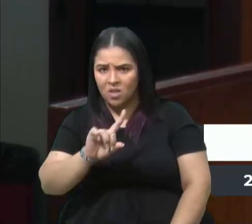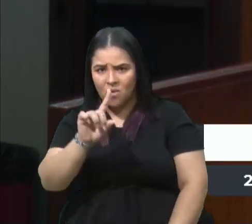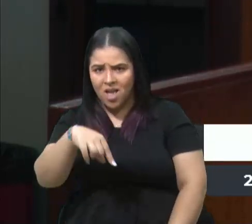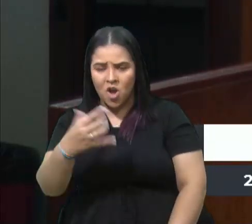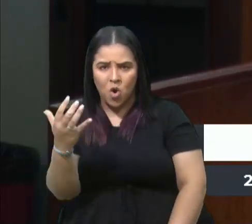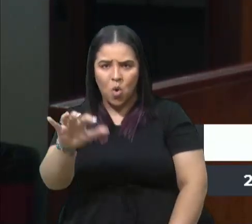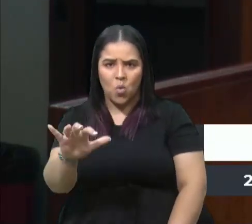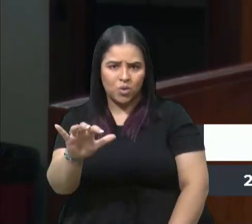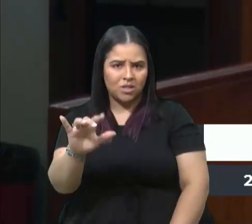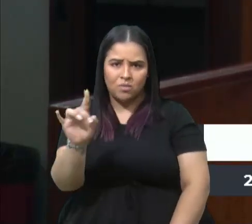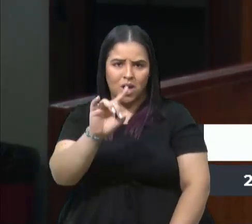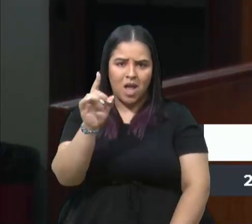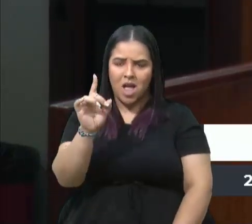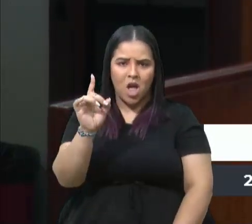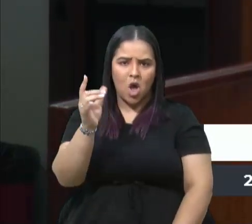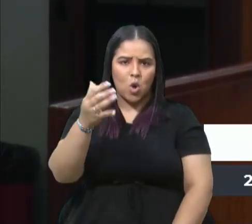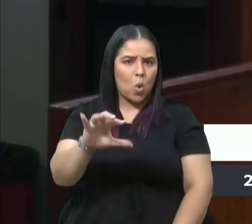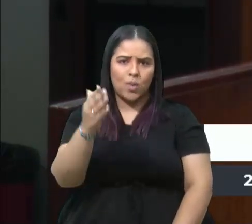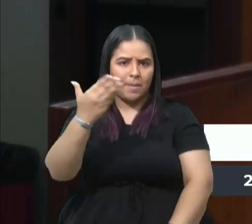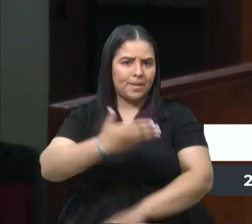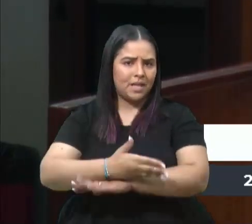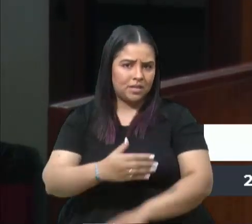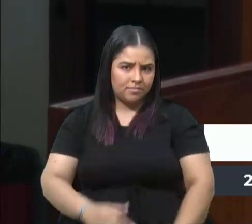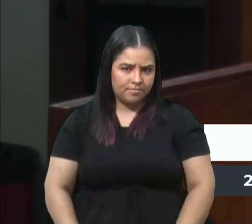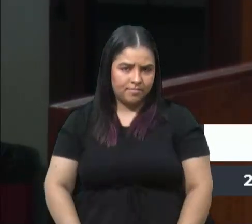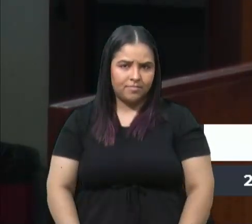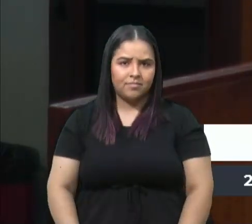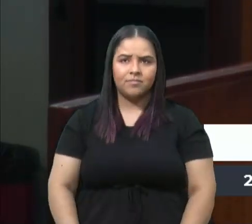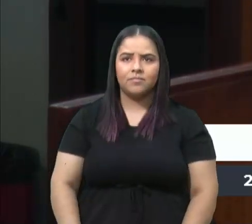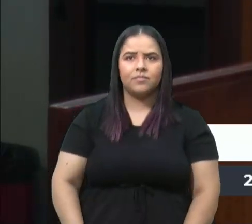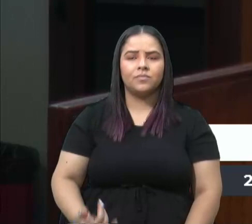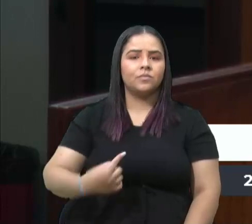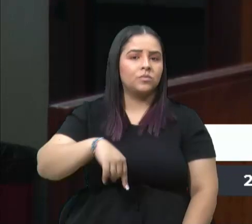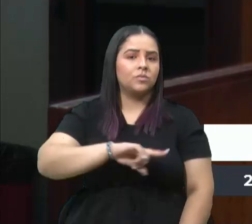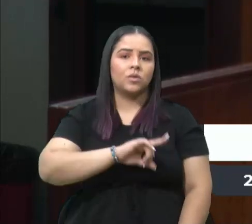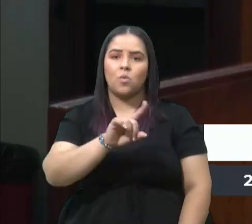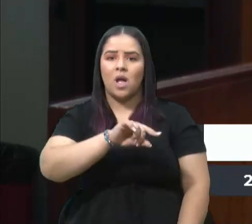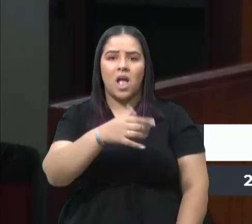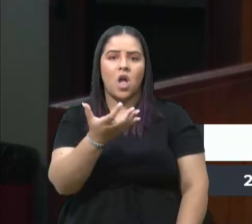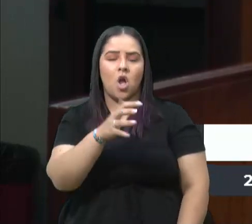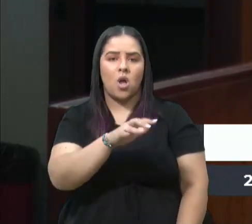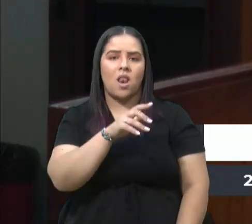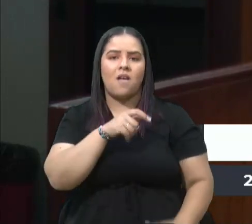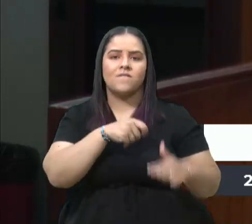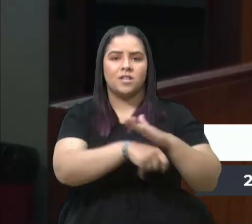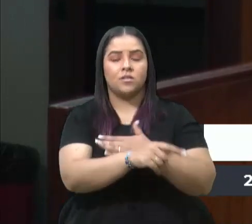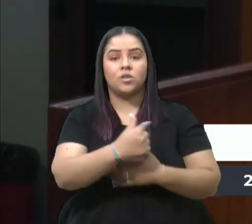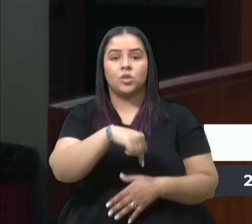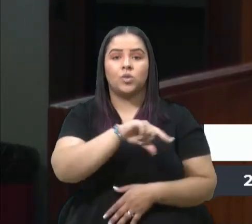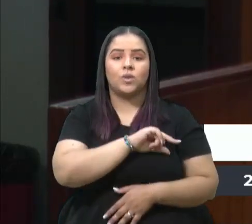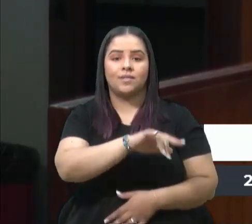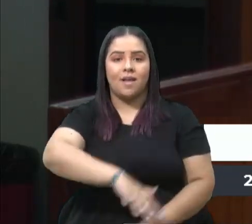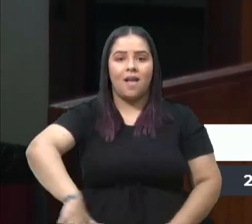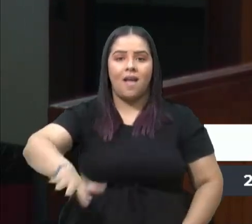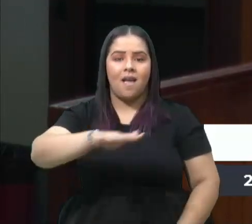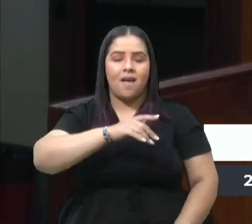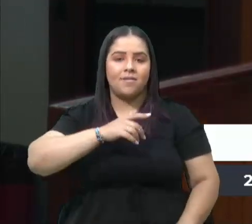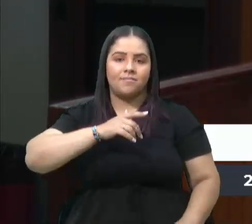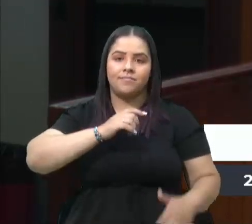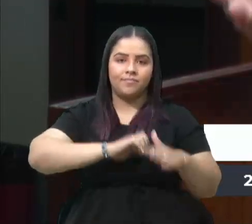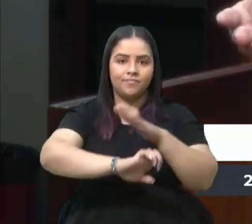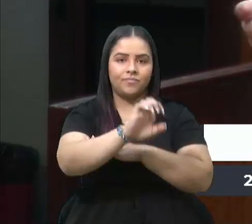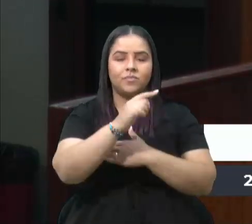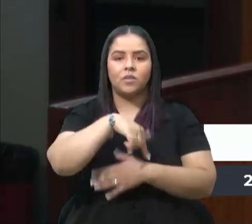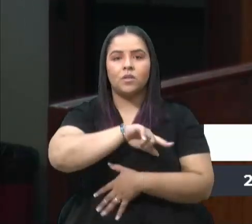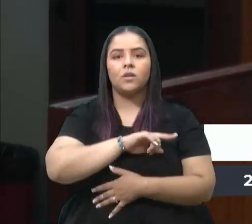é contra os pedágios, vereador Fiuza, vereador Zanquim, ninguém é contra os investimentos, é óbvio. Nós somos do ramo empreendedor, nós queremos